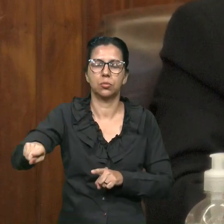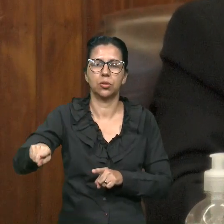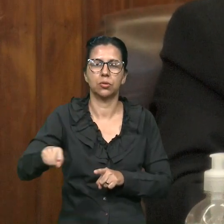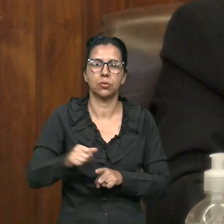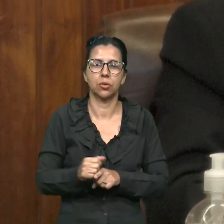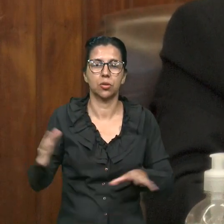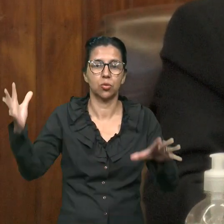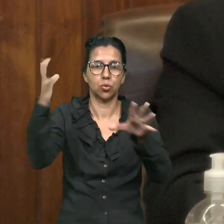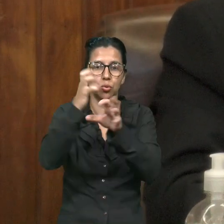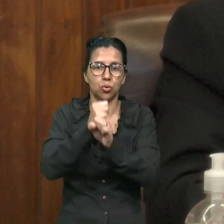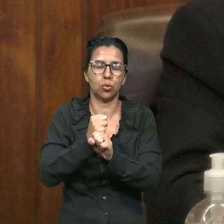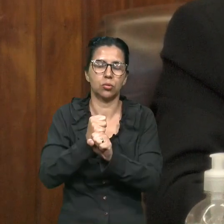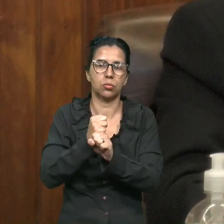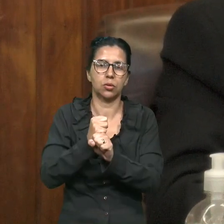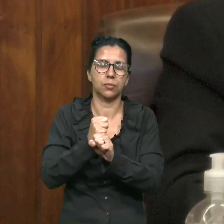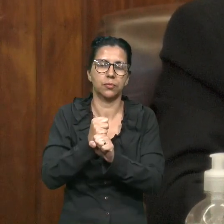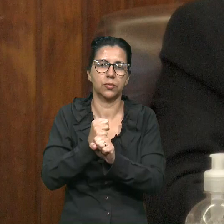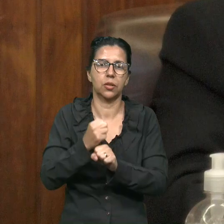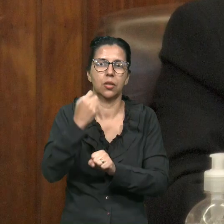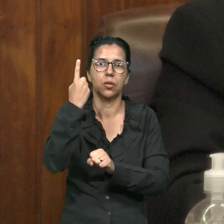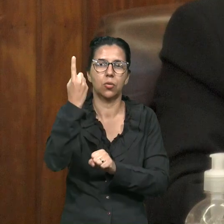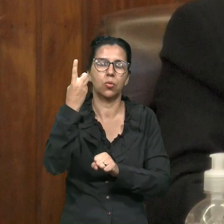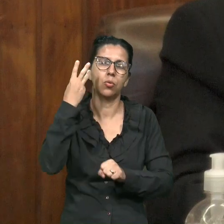R$ 112.181,02. Valor total até o momento